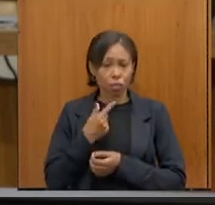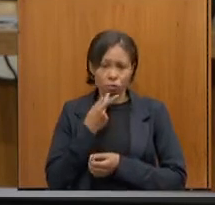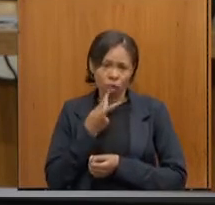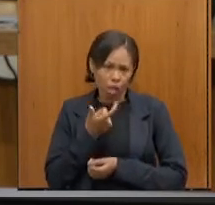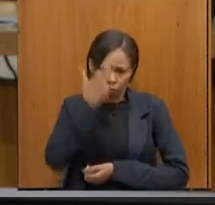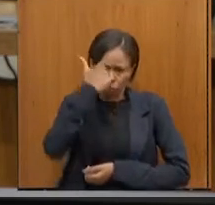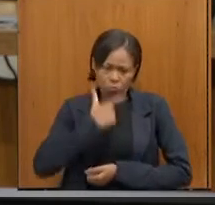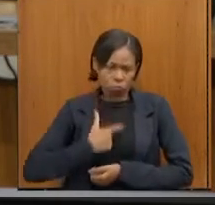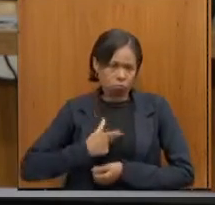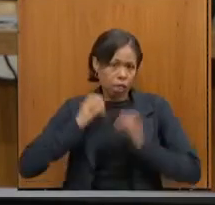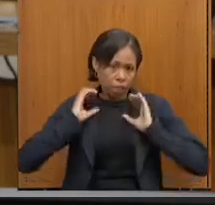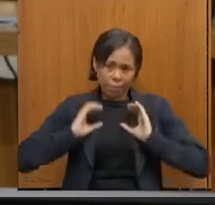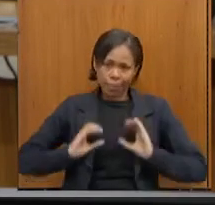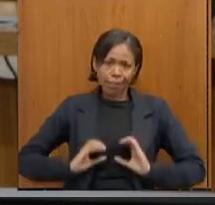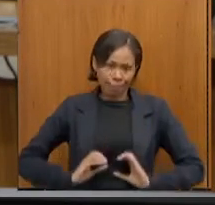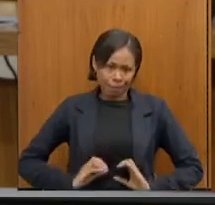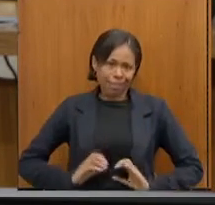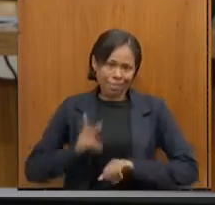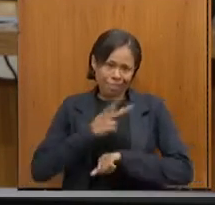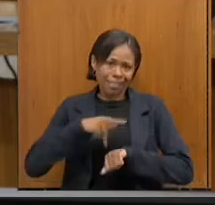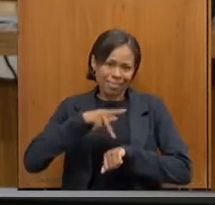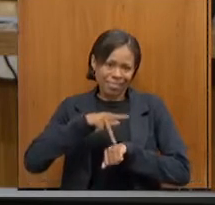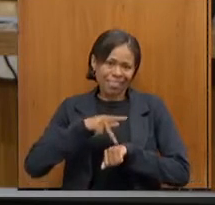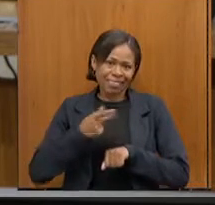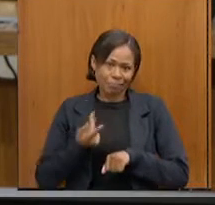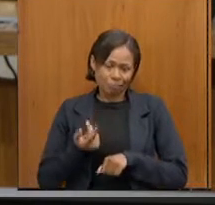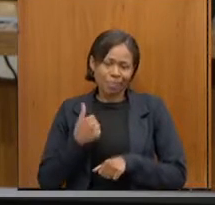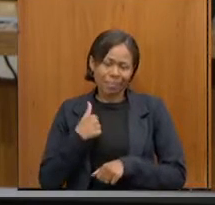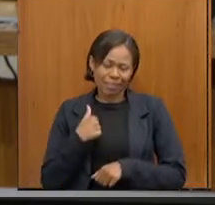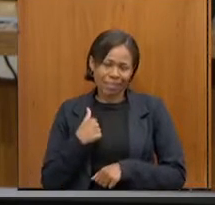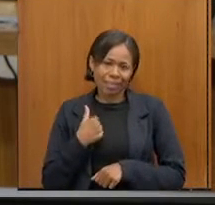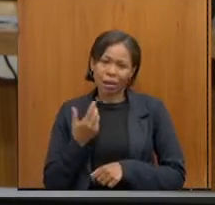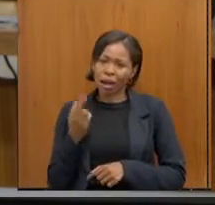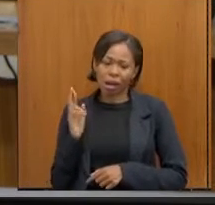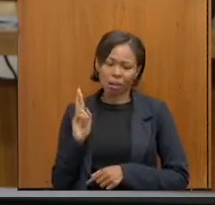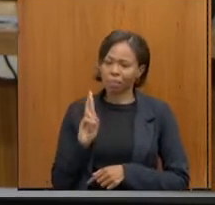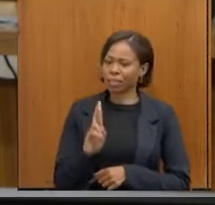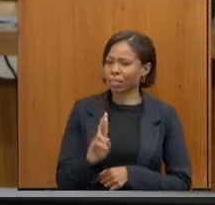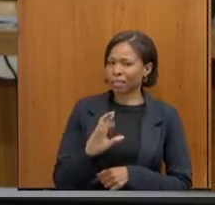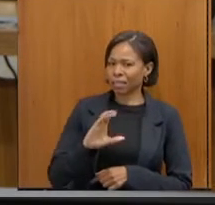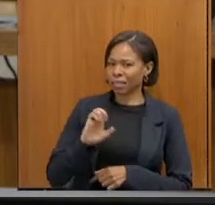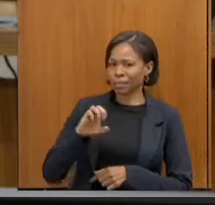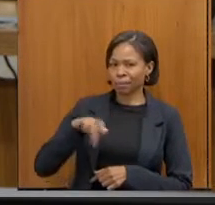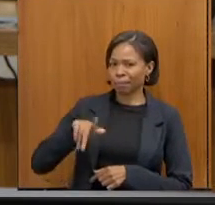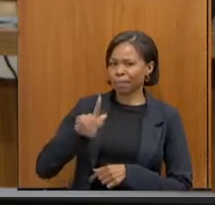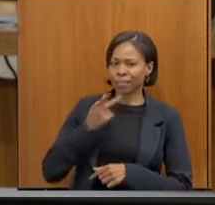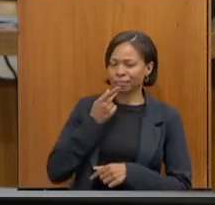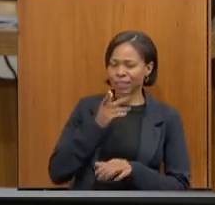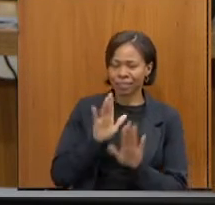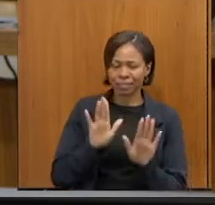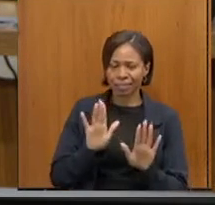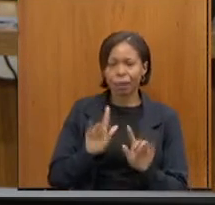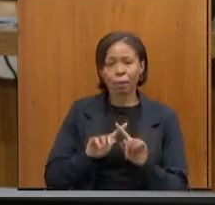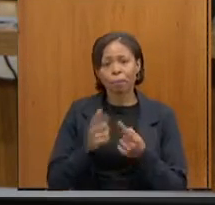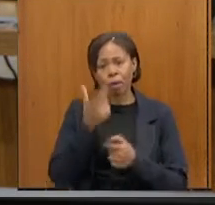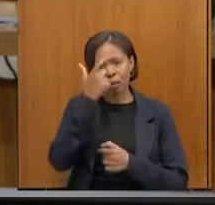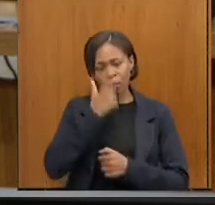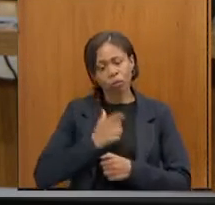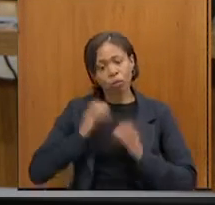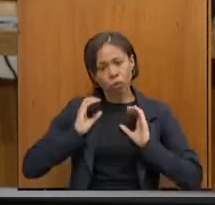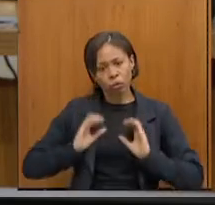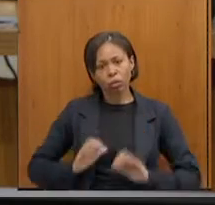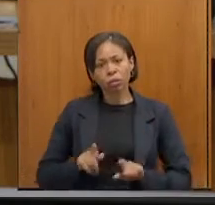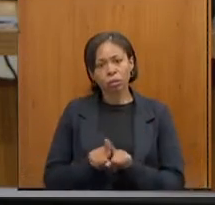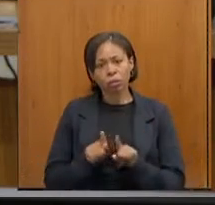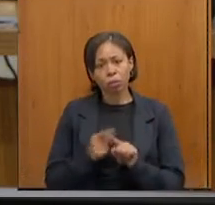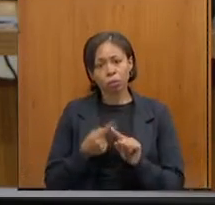cidadão não tô claramente falando como é representante da Cemig mas aquilo que for